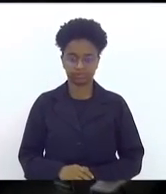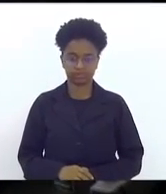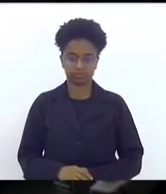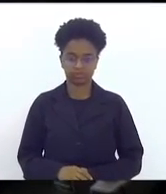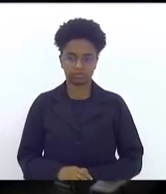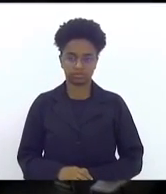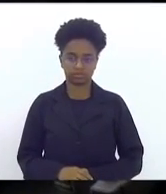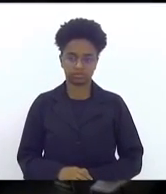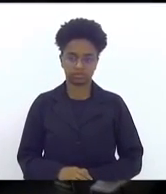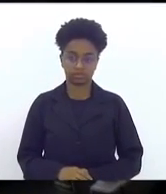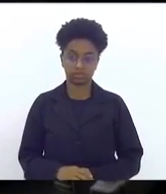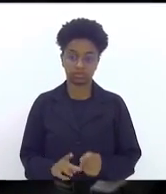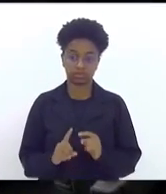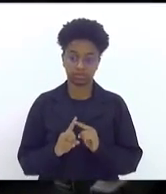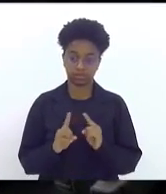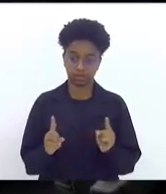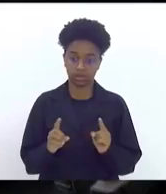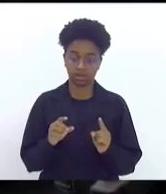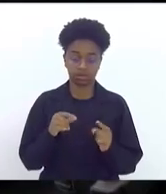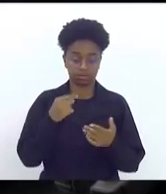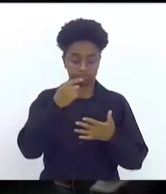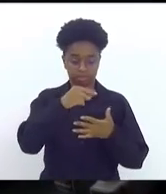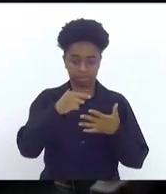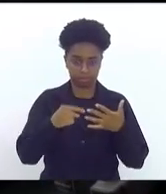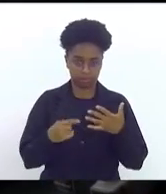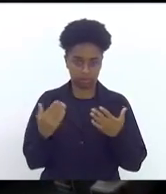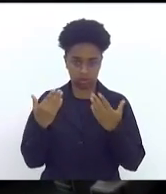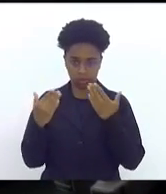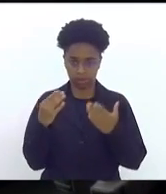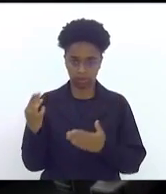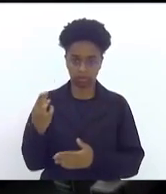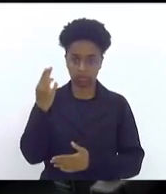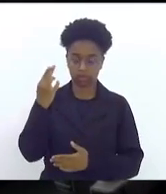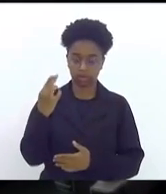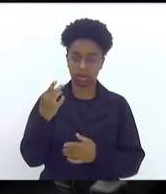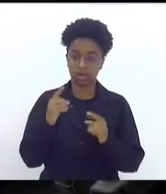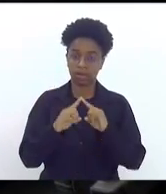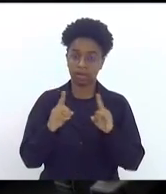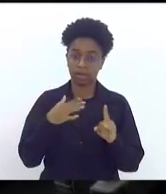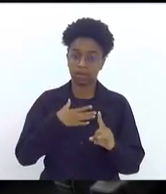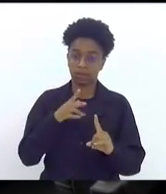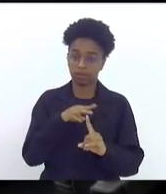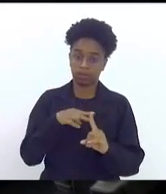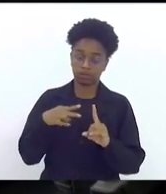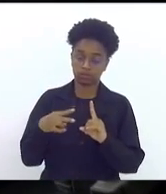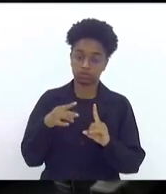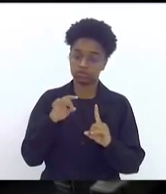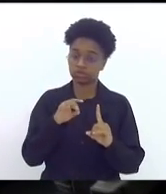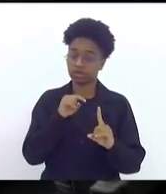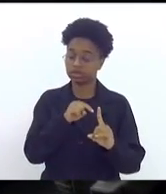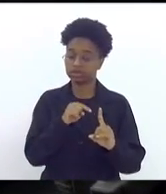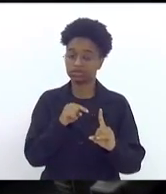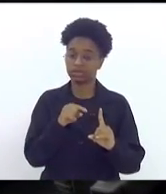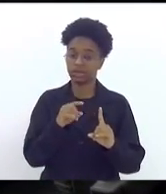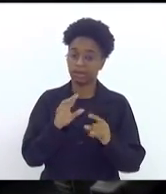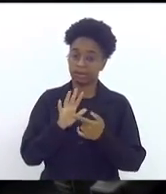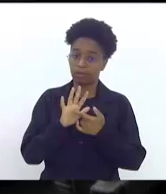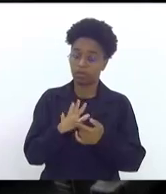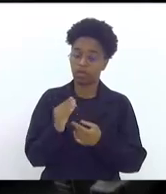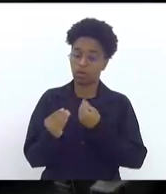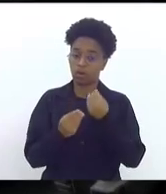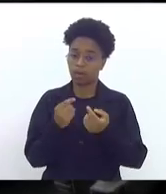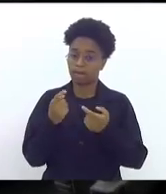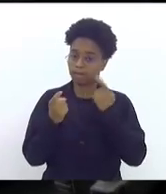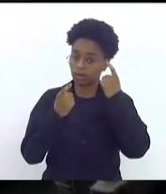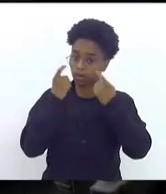Ainda assim, ainda que essas situações não se equiparem, a meu ver, basta isso para demonstrar que essa preocupação com o erro judiciário